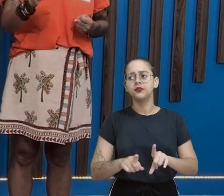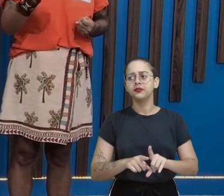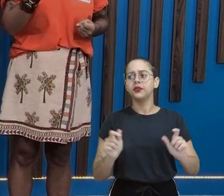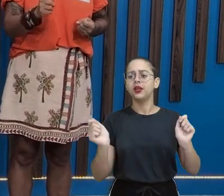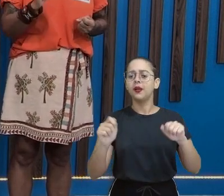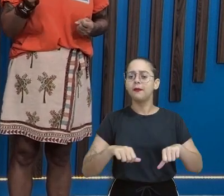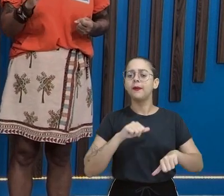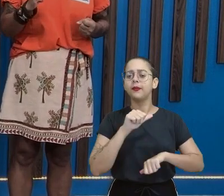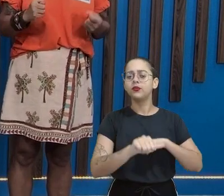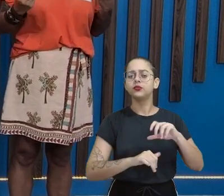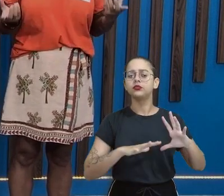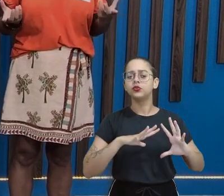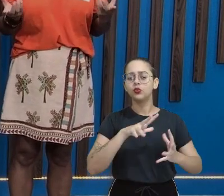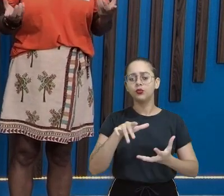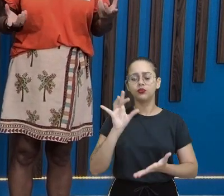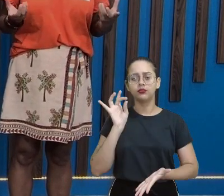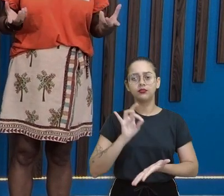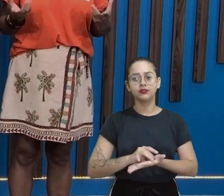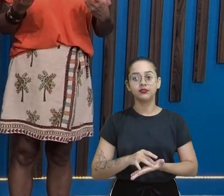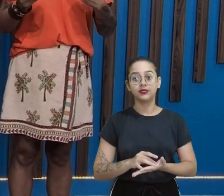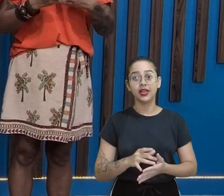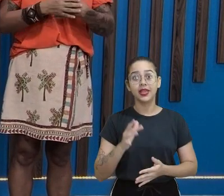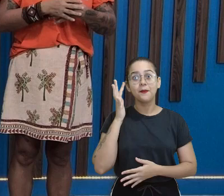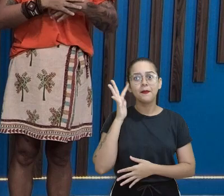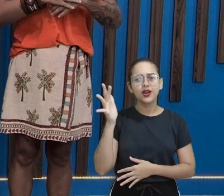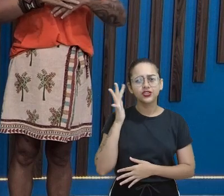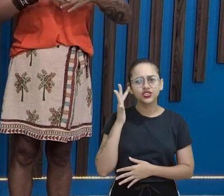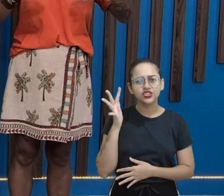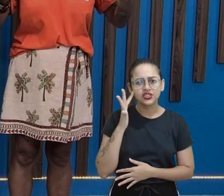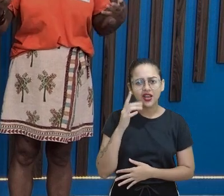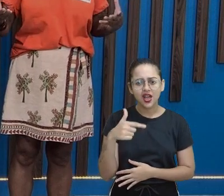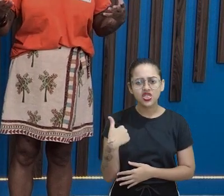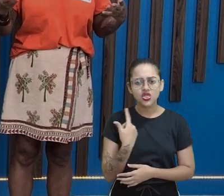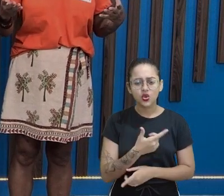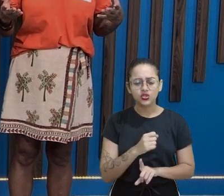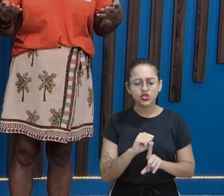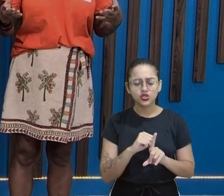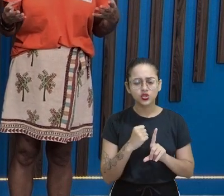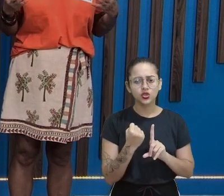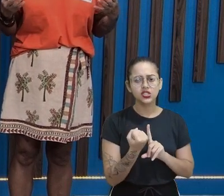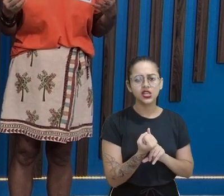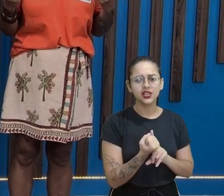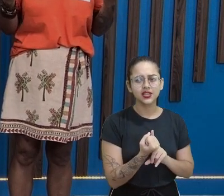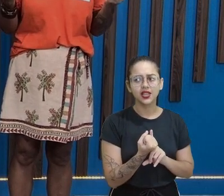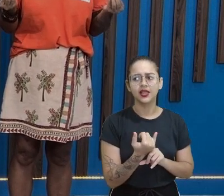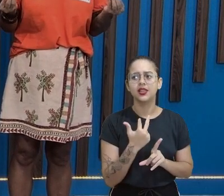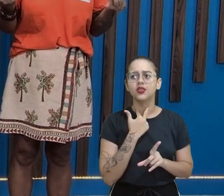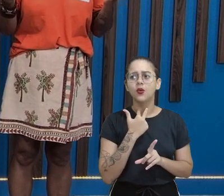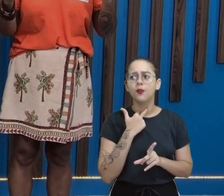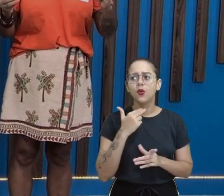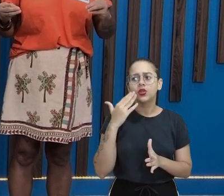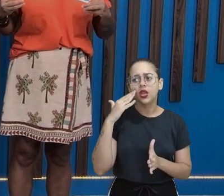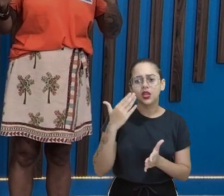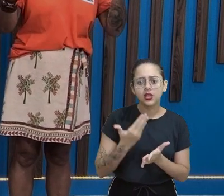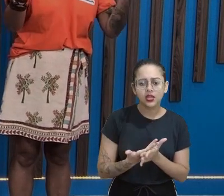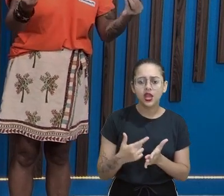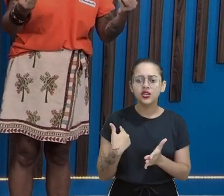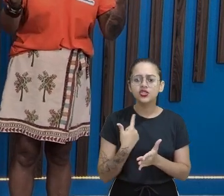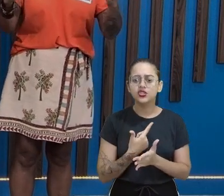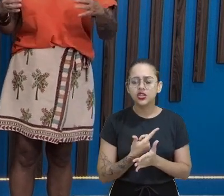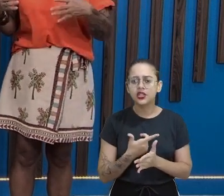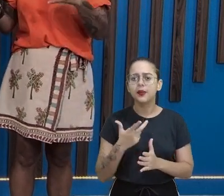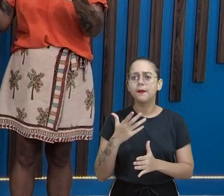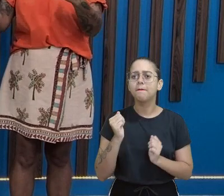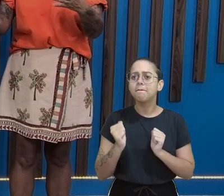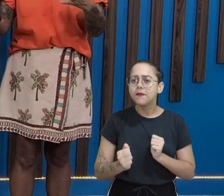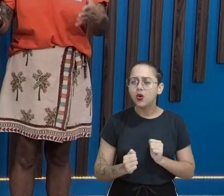da realidade do mundo. Imagina se a nossa sociedade não pudesse acreditar que a gente vai melhorar, de que a